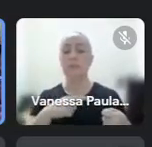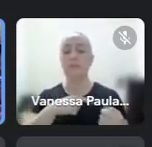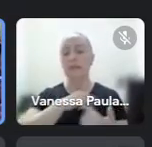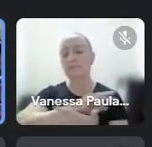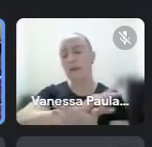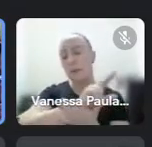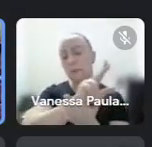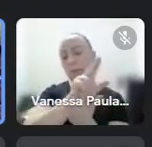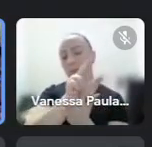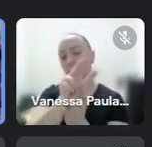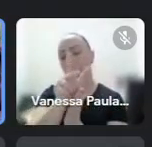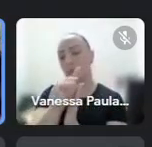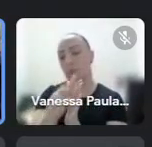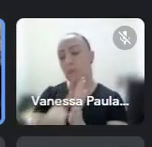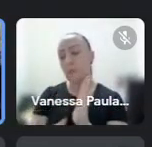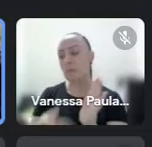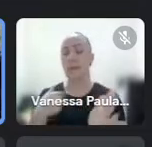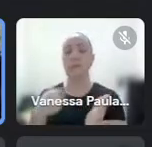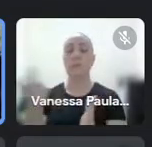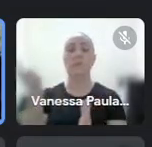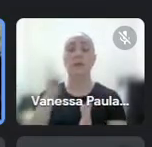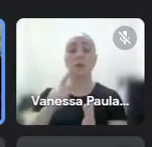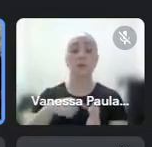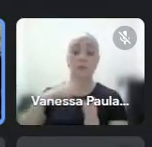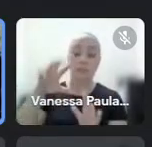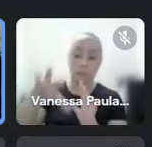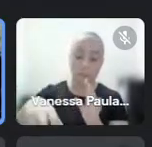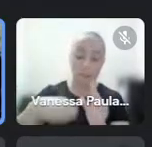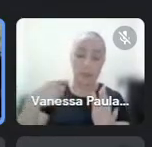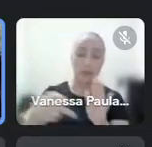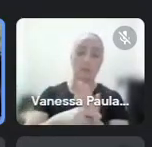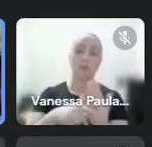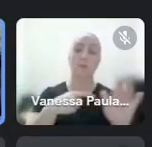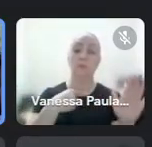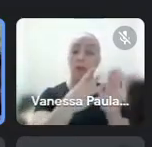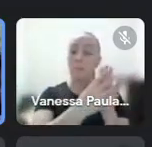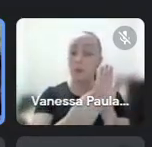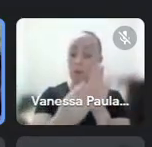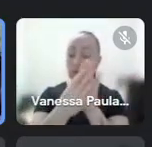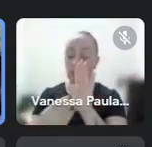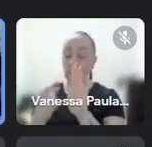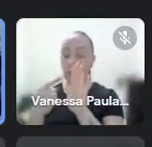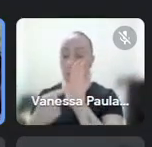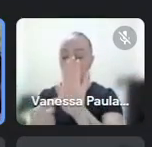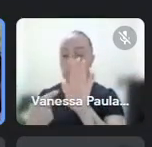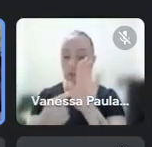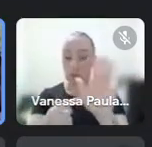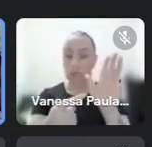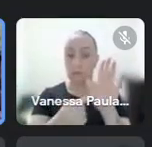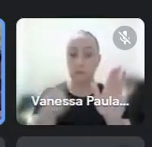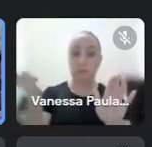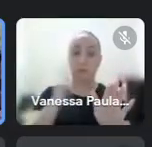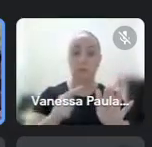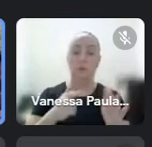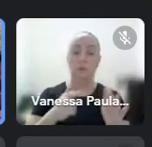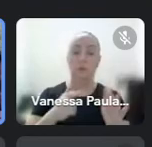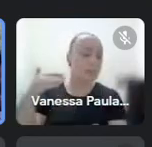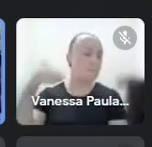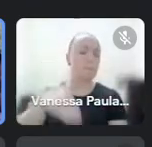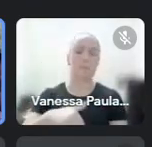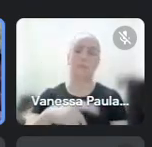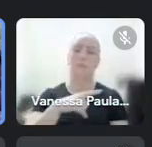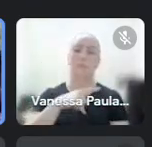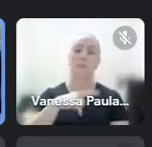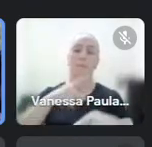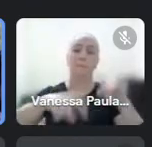de apetrechos de captura de amostras, para que você consiga minimamente obter